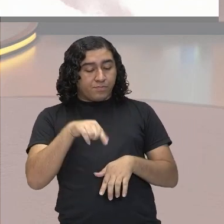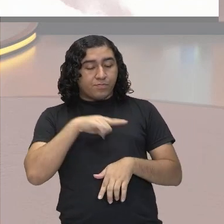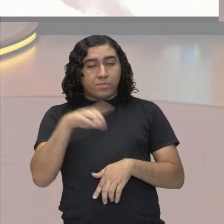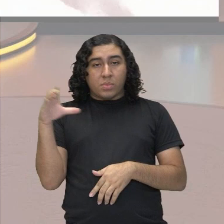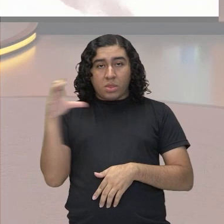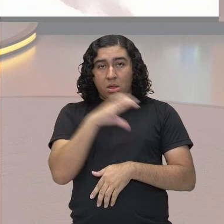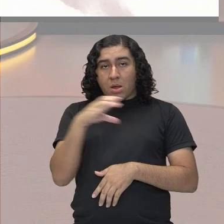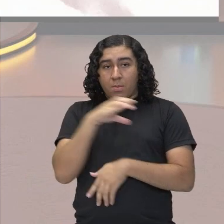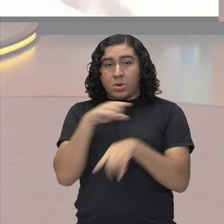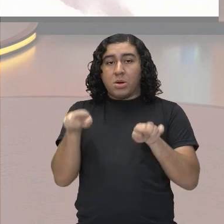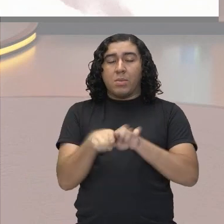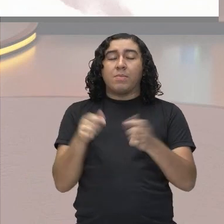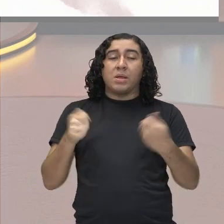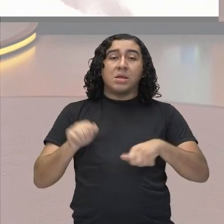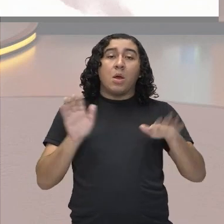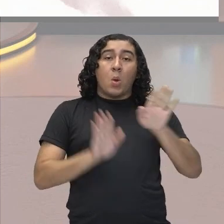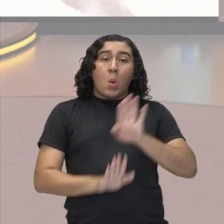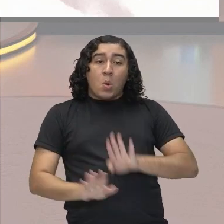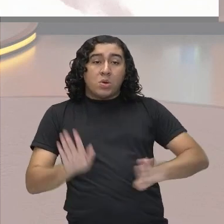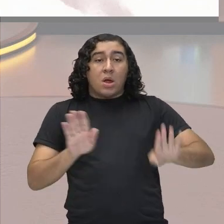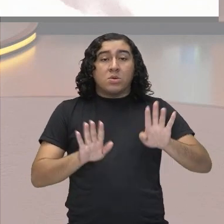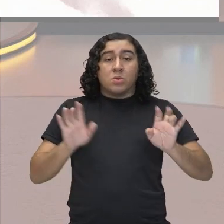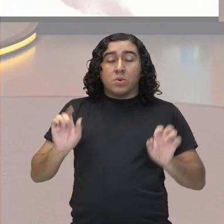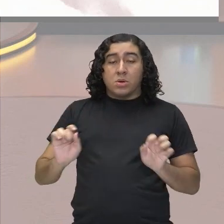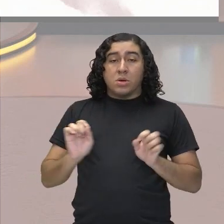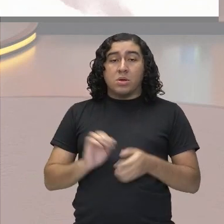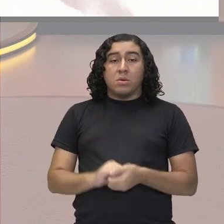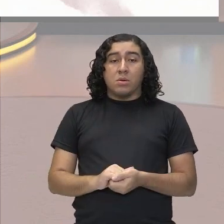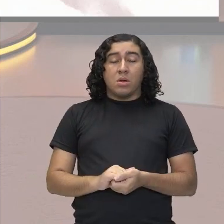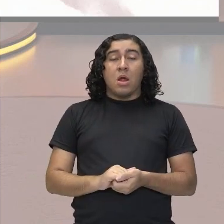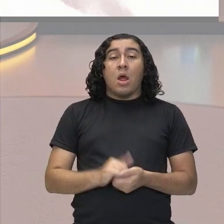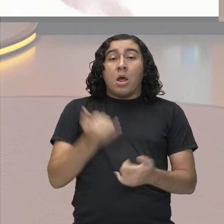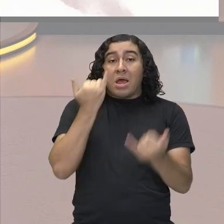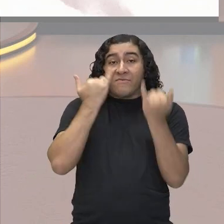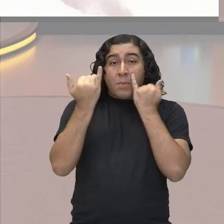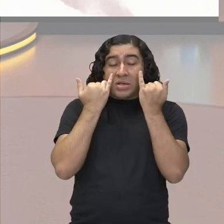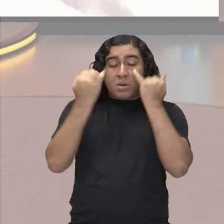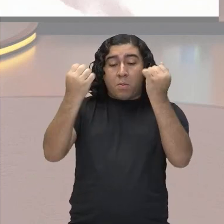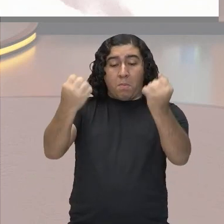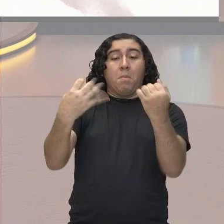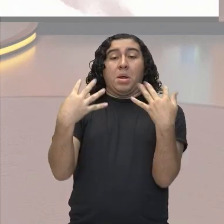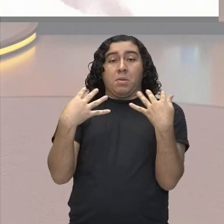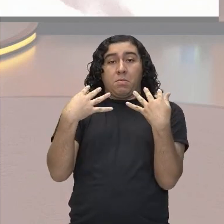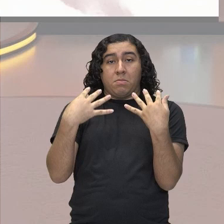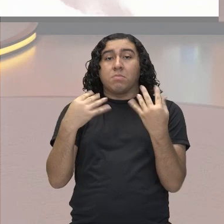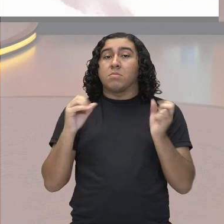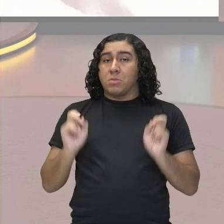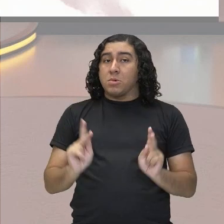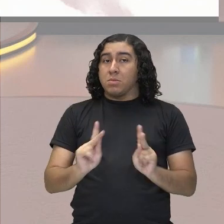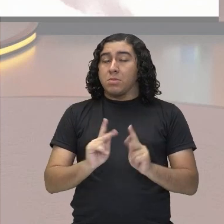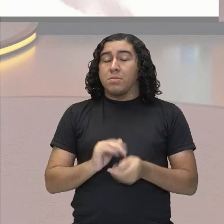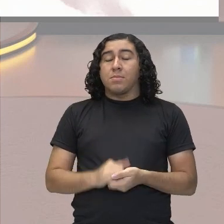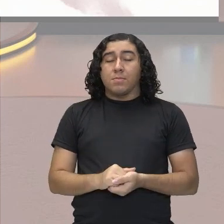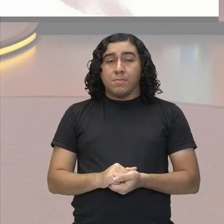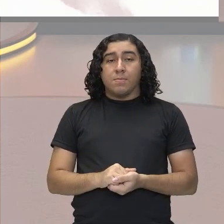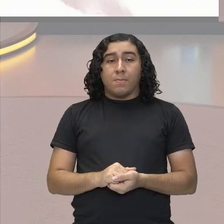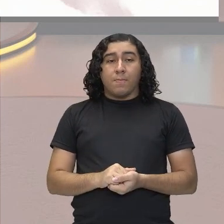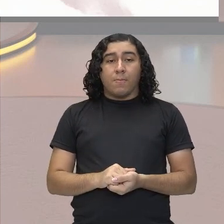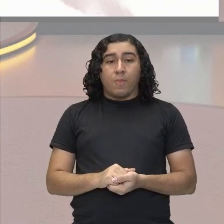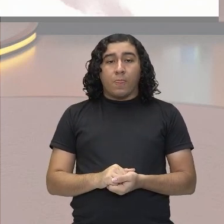rápida, a gente tem que tomar muito cuidado com o quê? Com aquilo que chega até nós. Tá bom? Então, o que